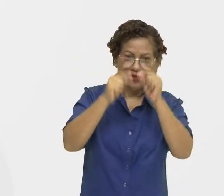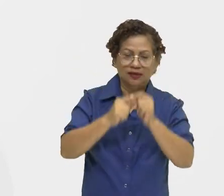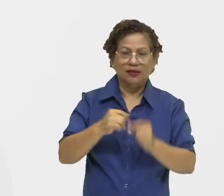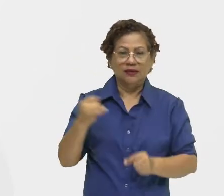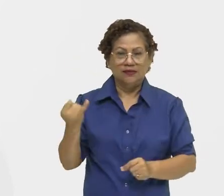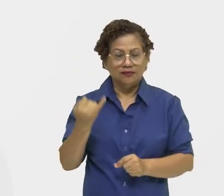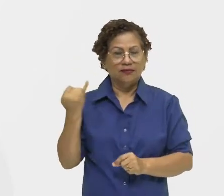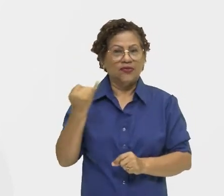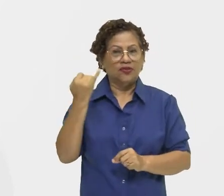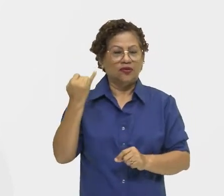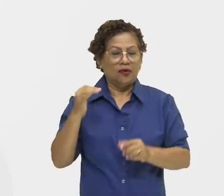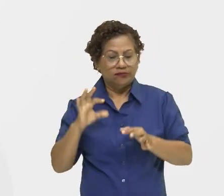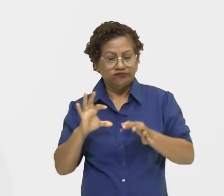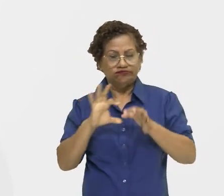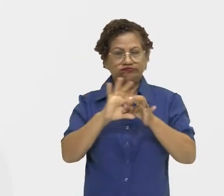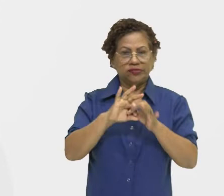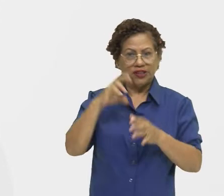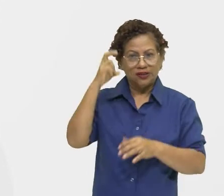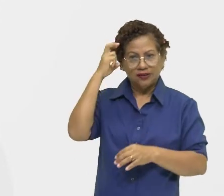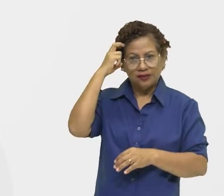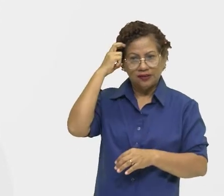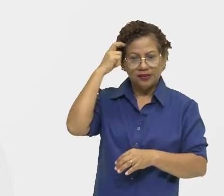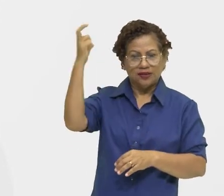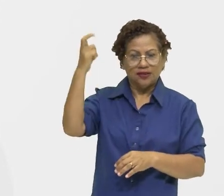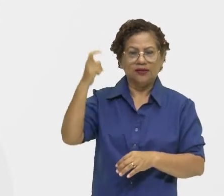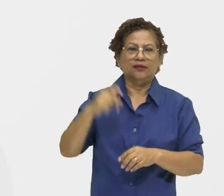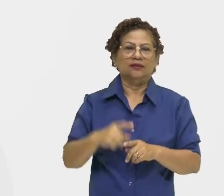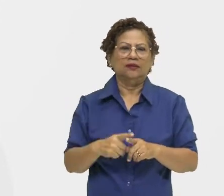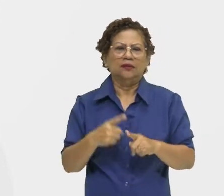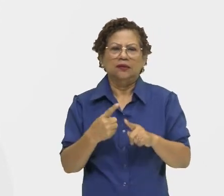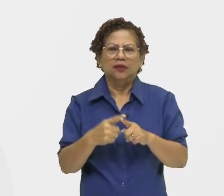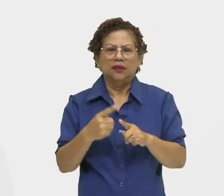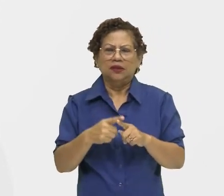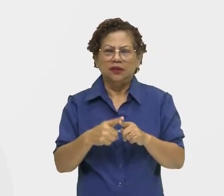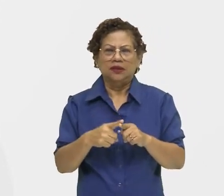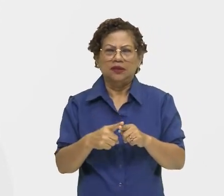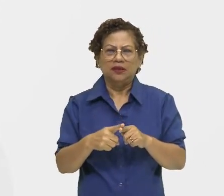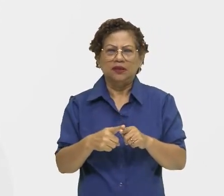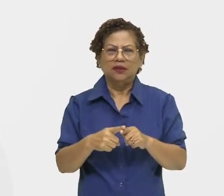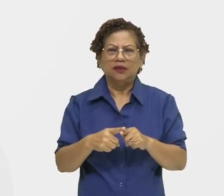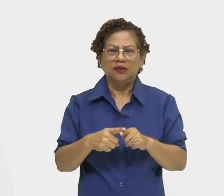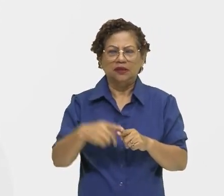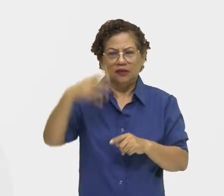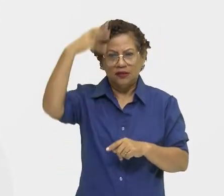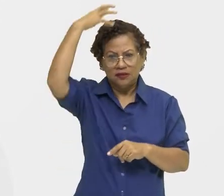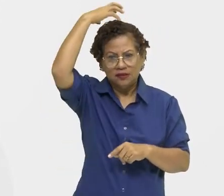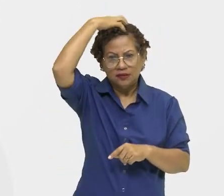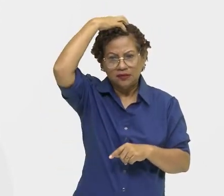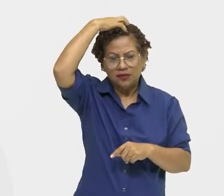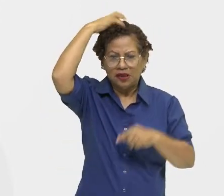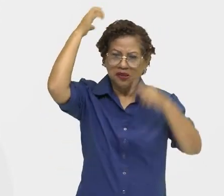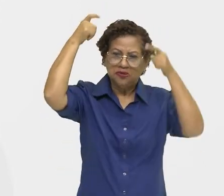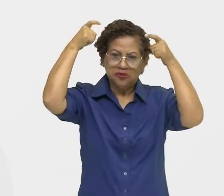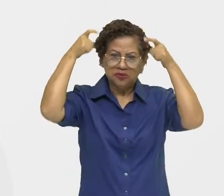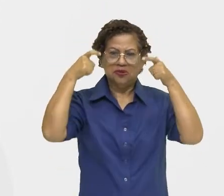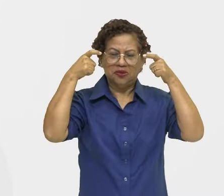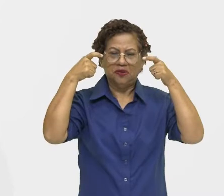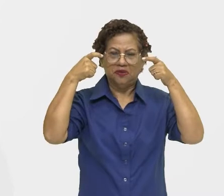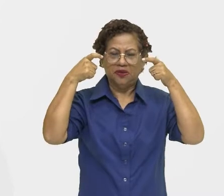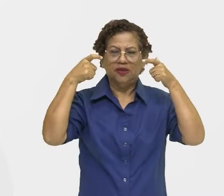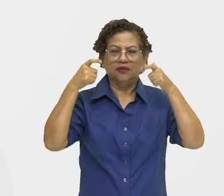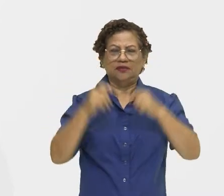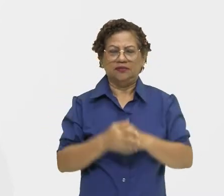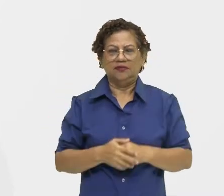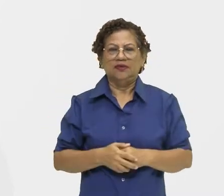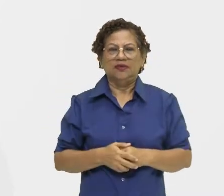inteligência, pois os seus reis não eram deuses, mas seres inteligentes e justos que se dedicavam